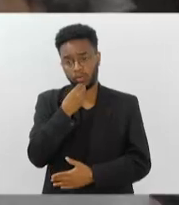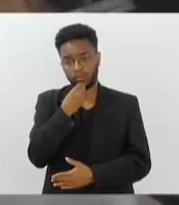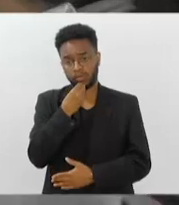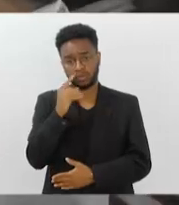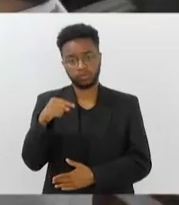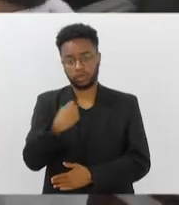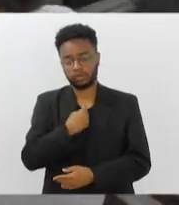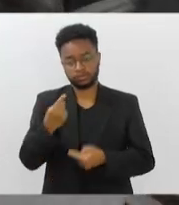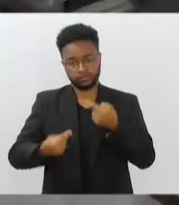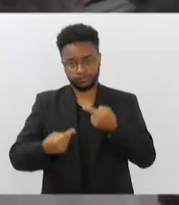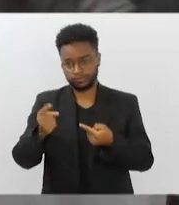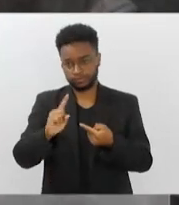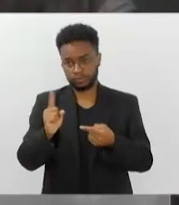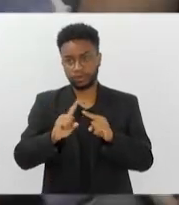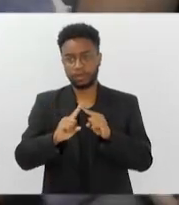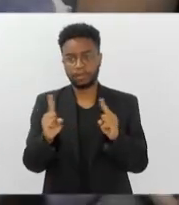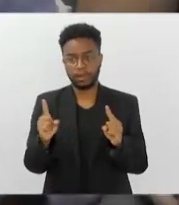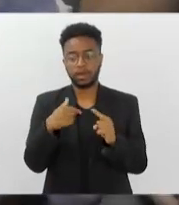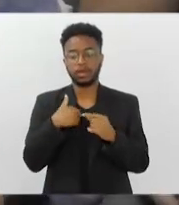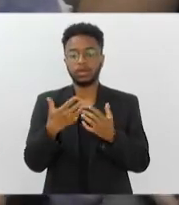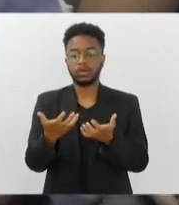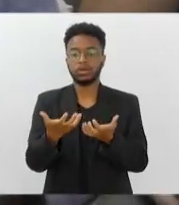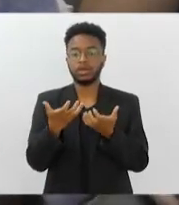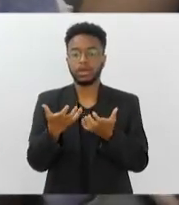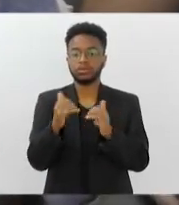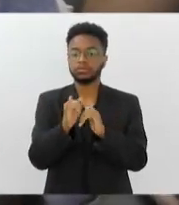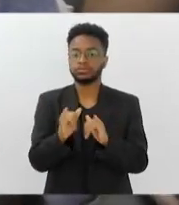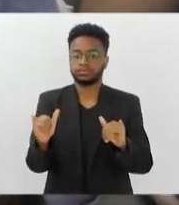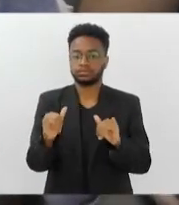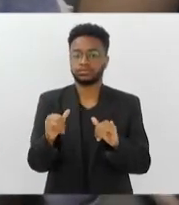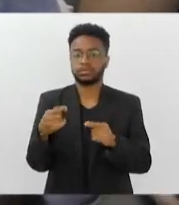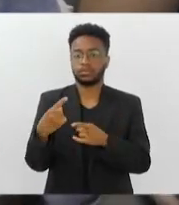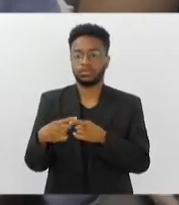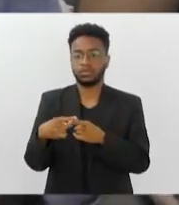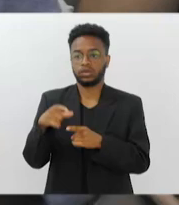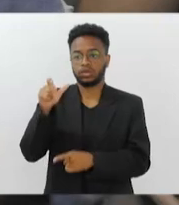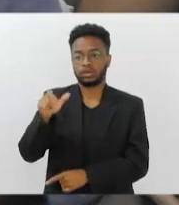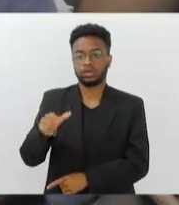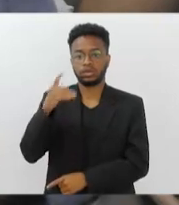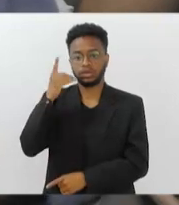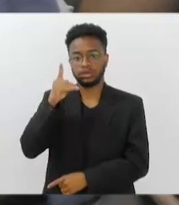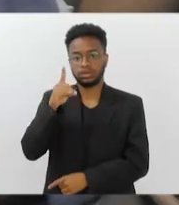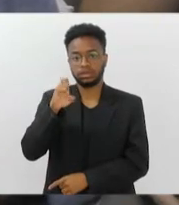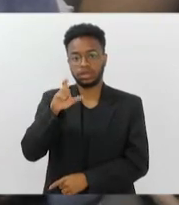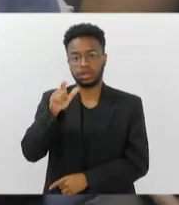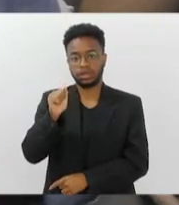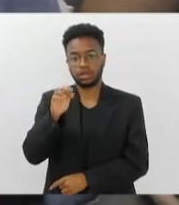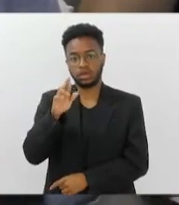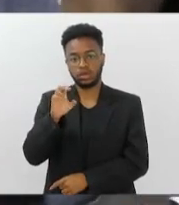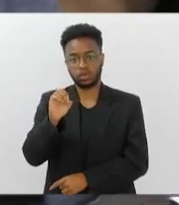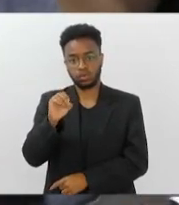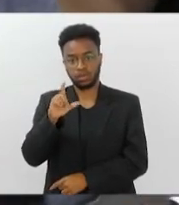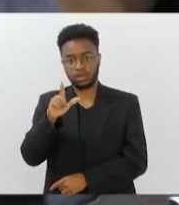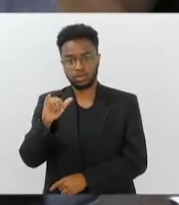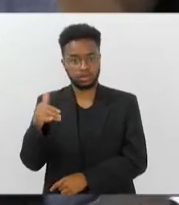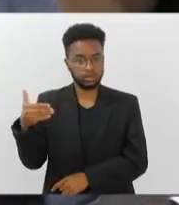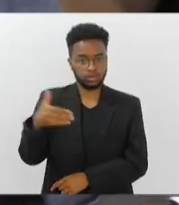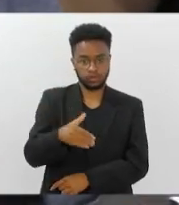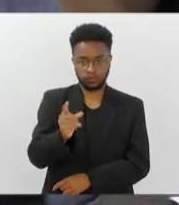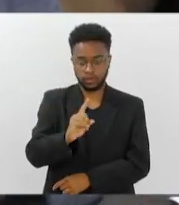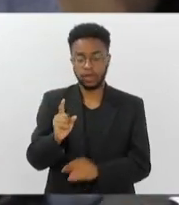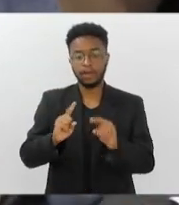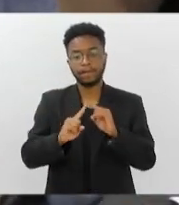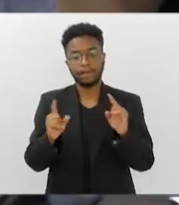não cabe discussão. Mas eu só queria alertar. Ele não está aqui, o deputado Bellaroli, mas está a sua assessoria,